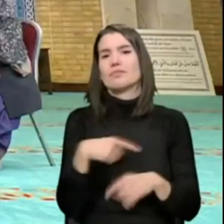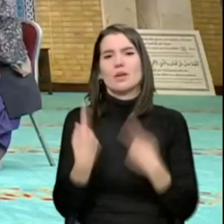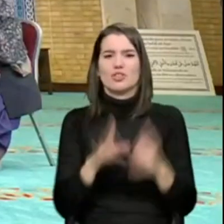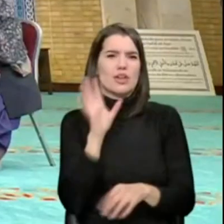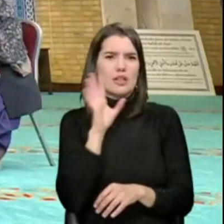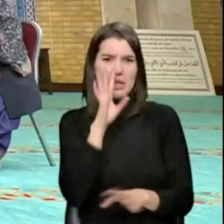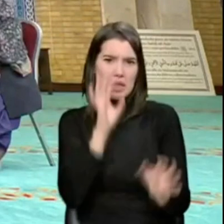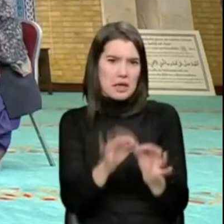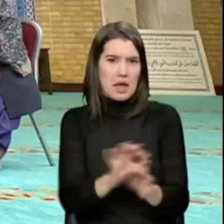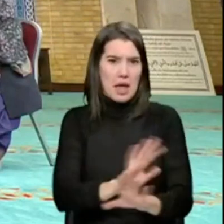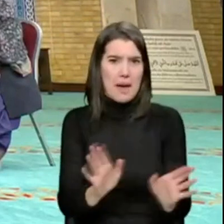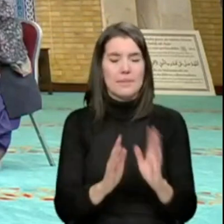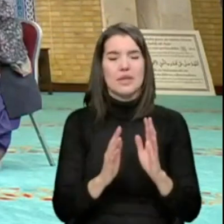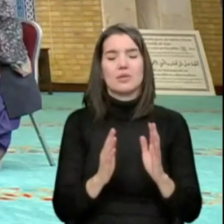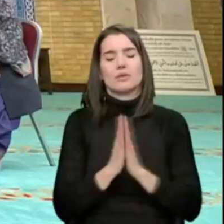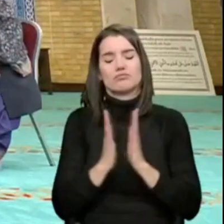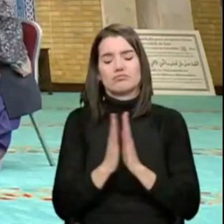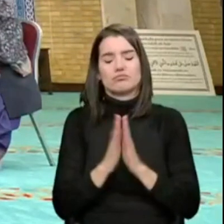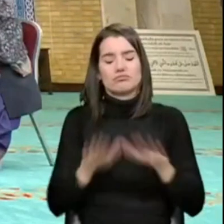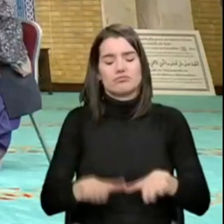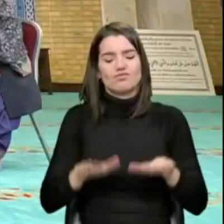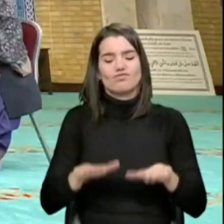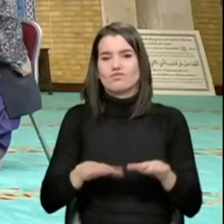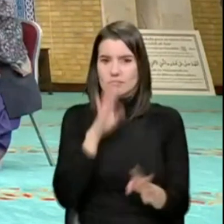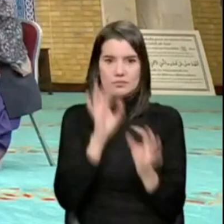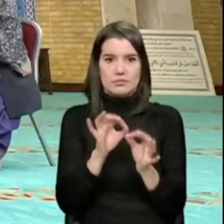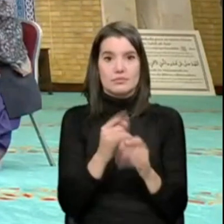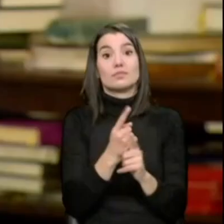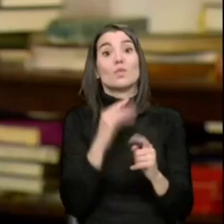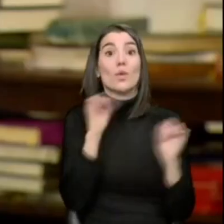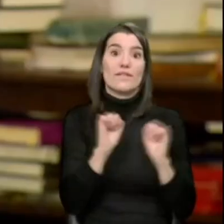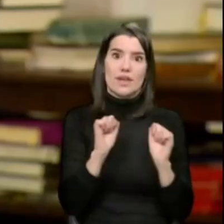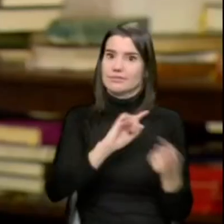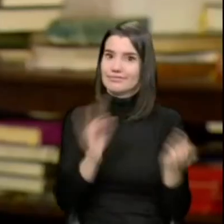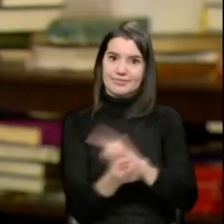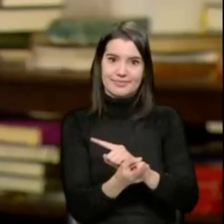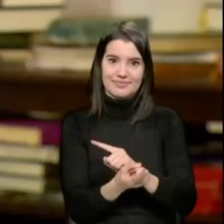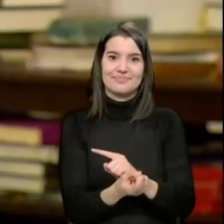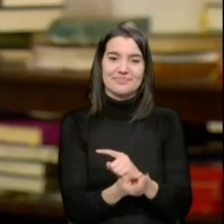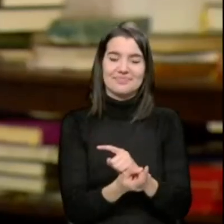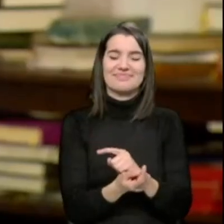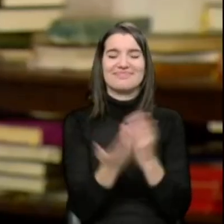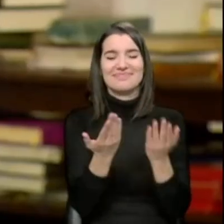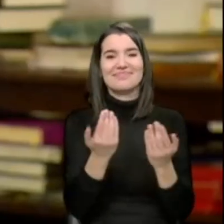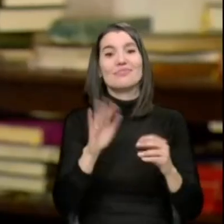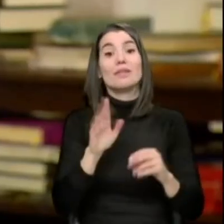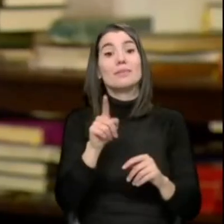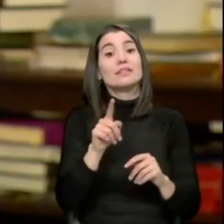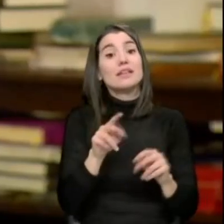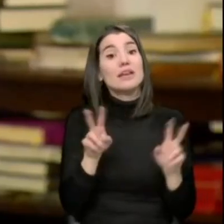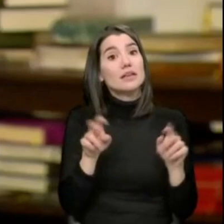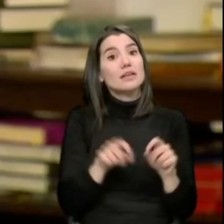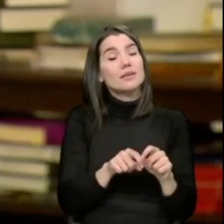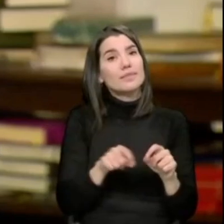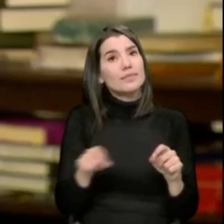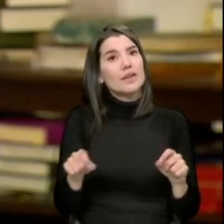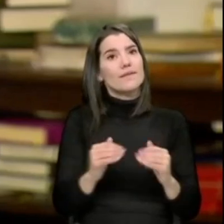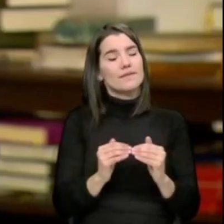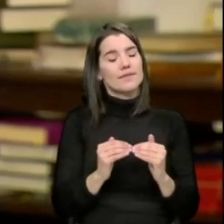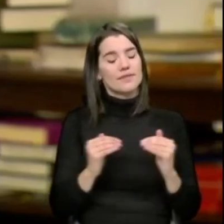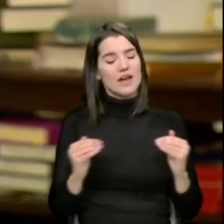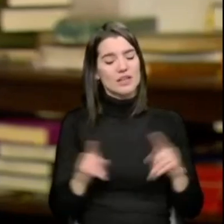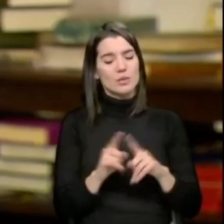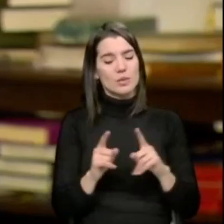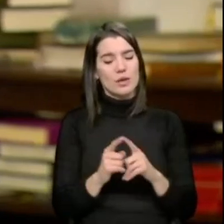rapidíssimo. As orações são rapidíssimas. Por causa, no inverno é completamente diferente. Mas isso é um estágio de